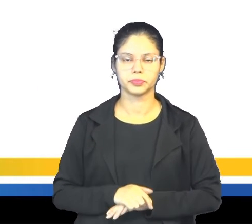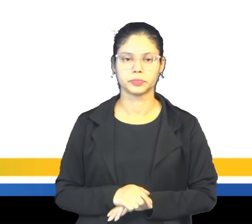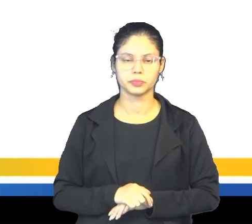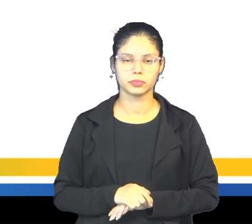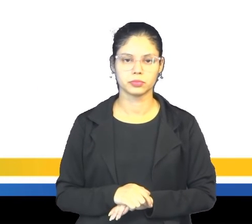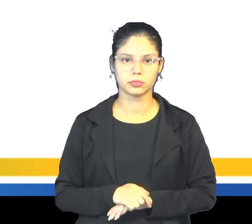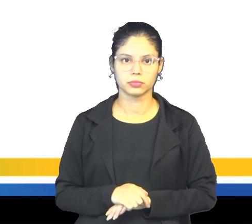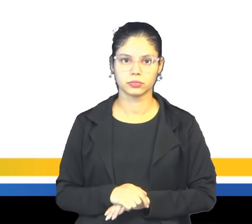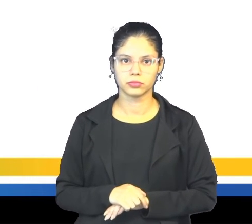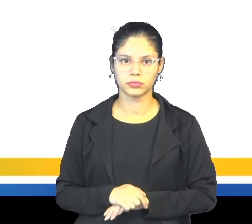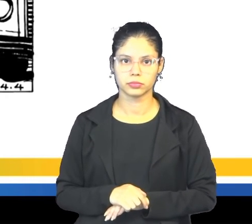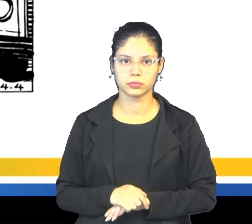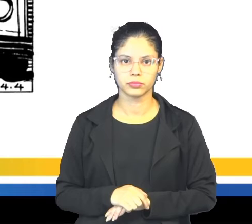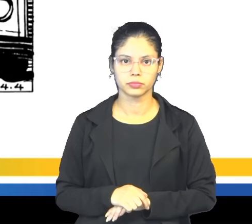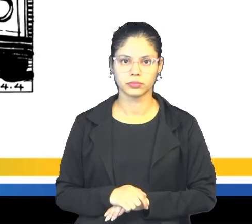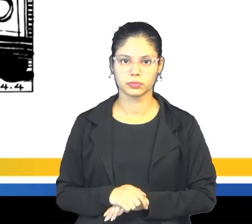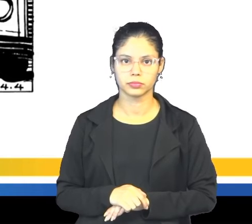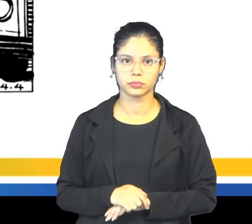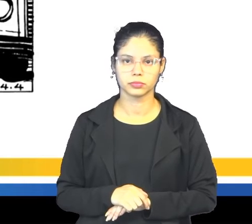ok?